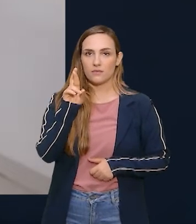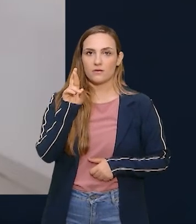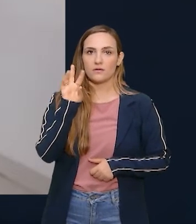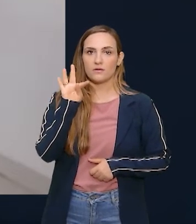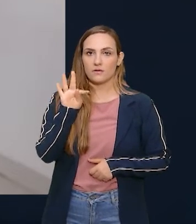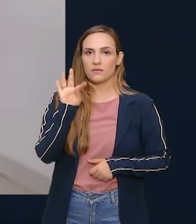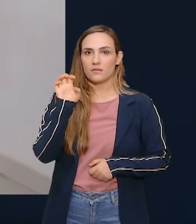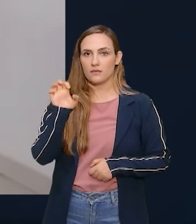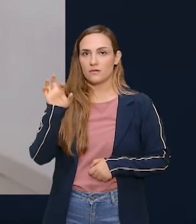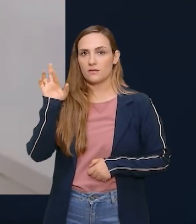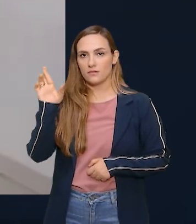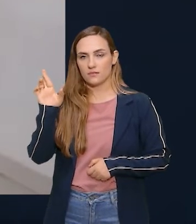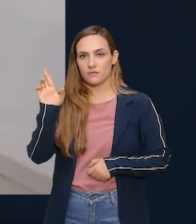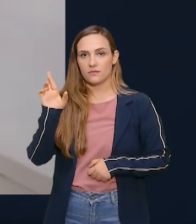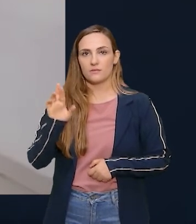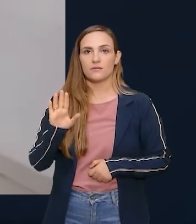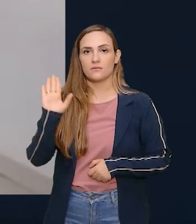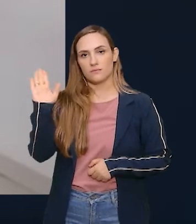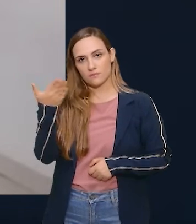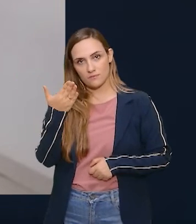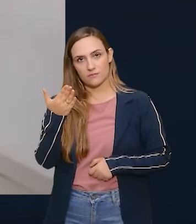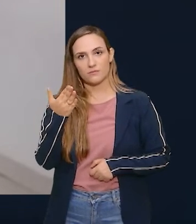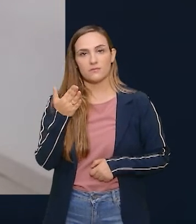R-E-P-O, acento no O,